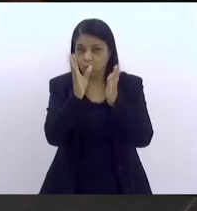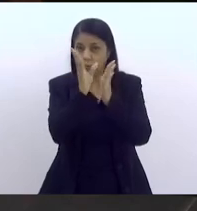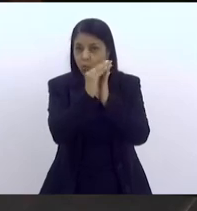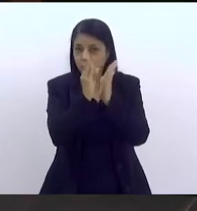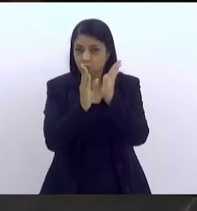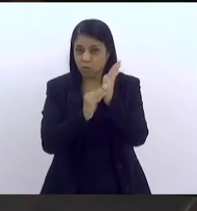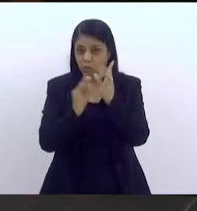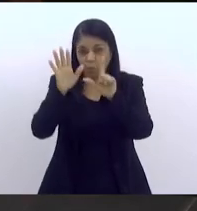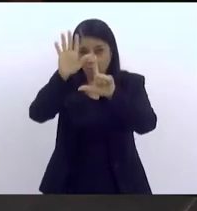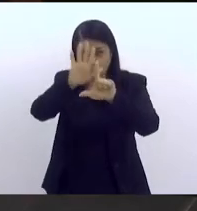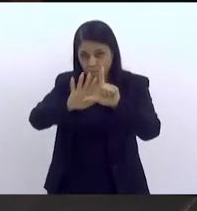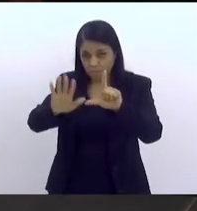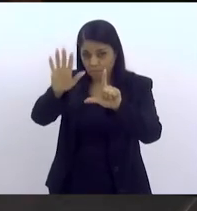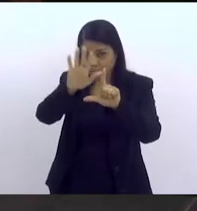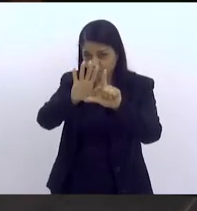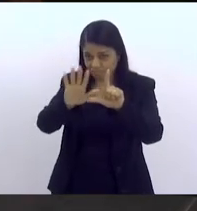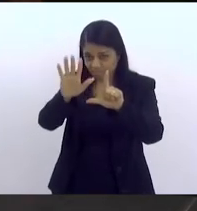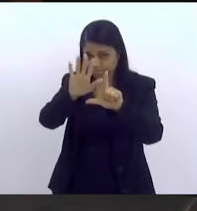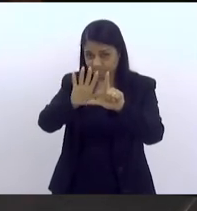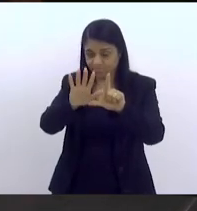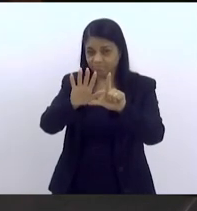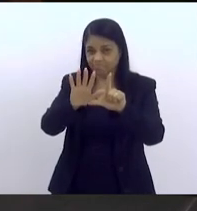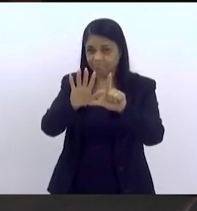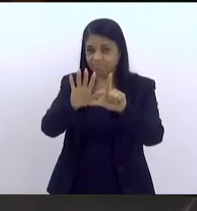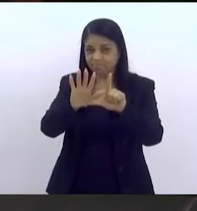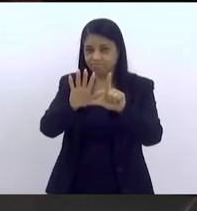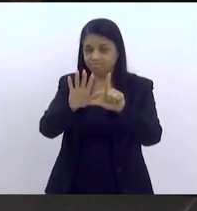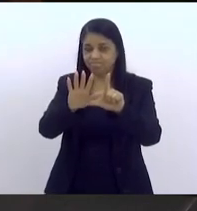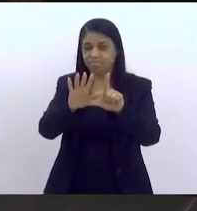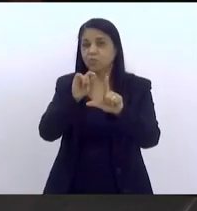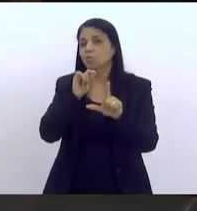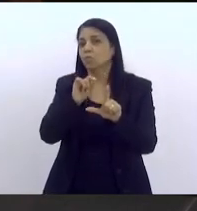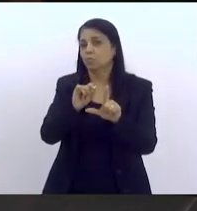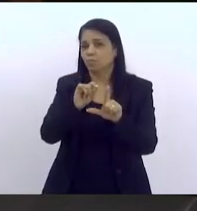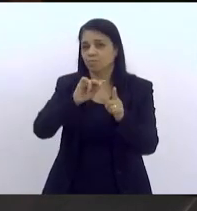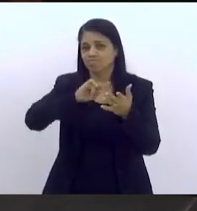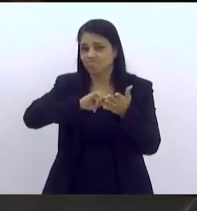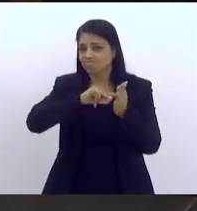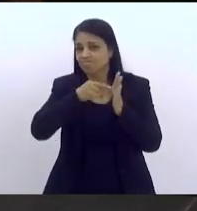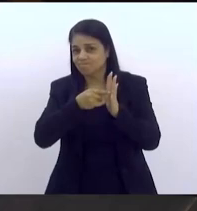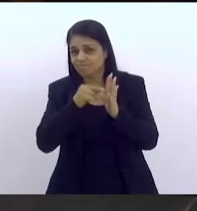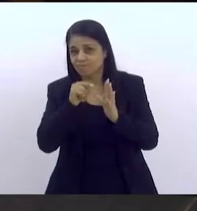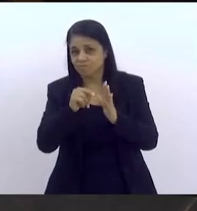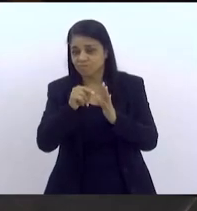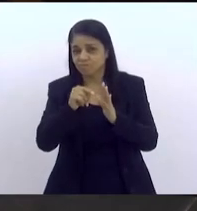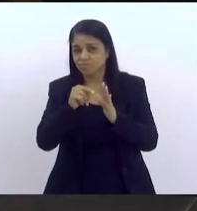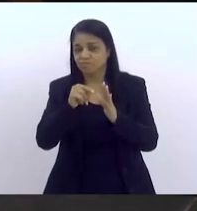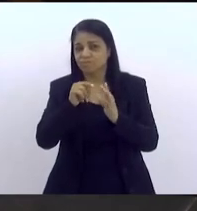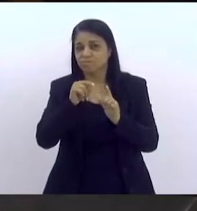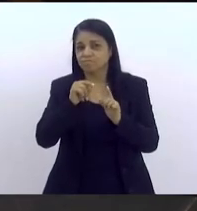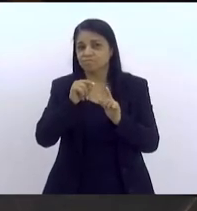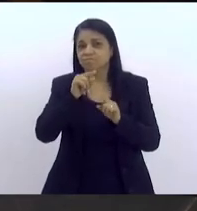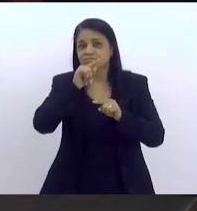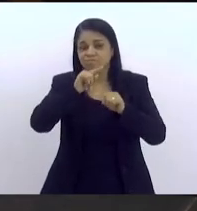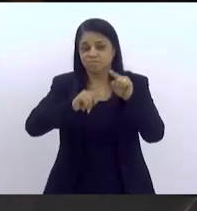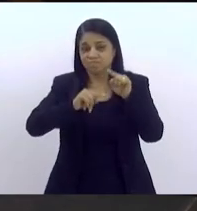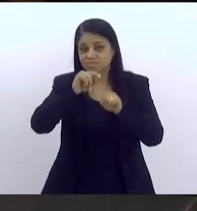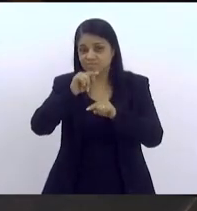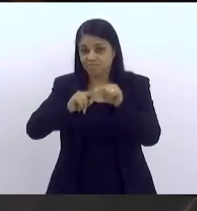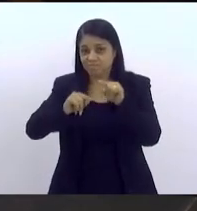plataformas digitais deve-se a crescente instrumentalização que